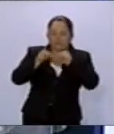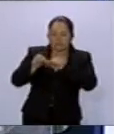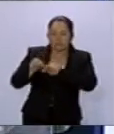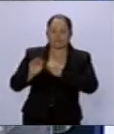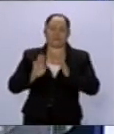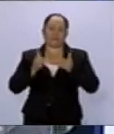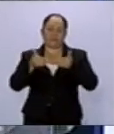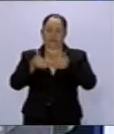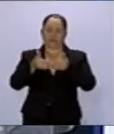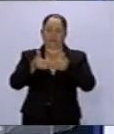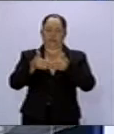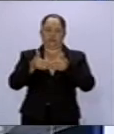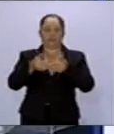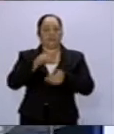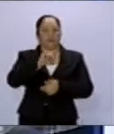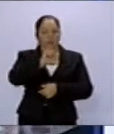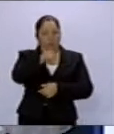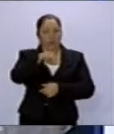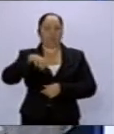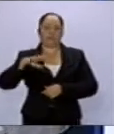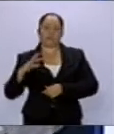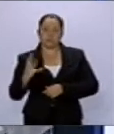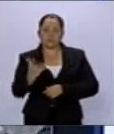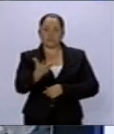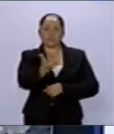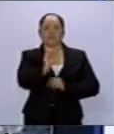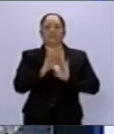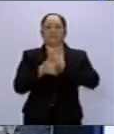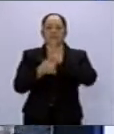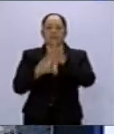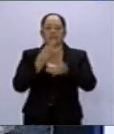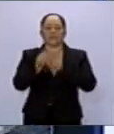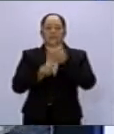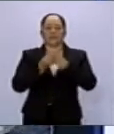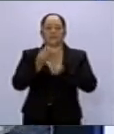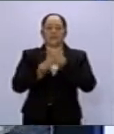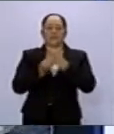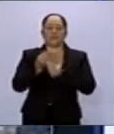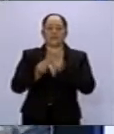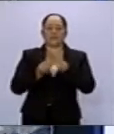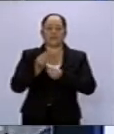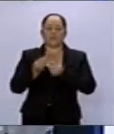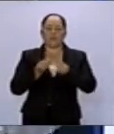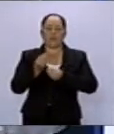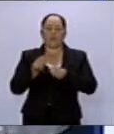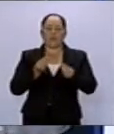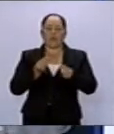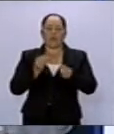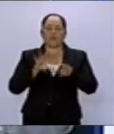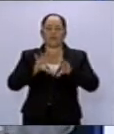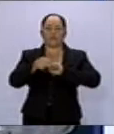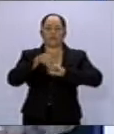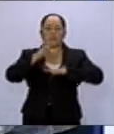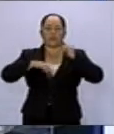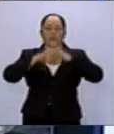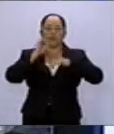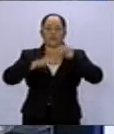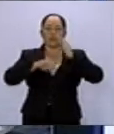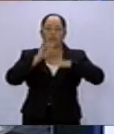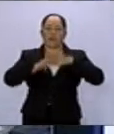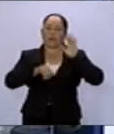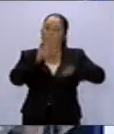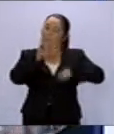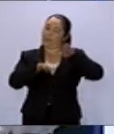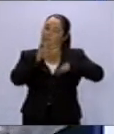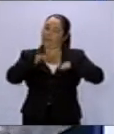profissional formado ela tá estabelecida através da aferição da condição de exercício profissional no país de origem afinal de